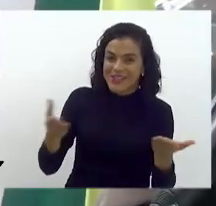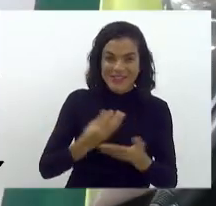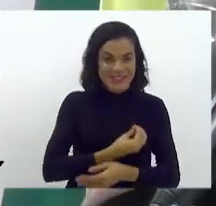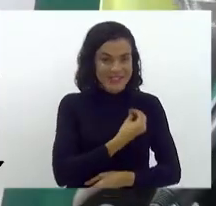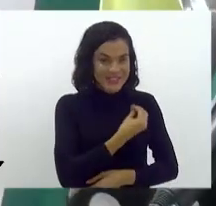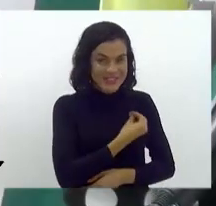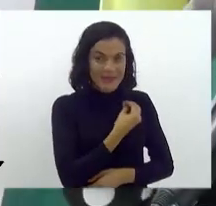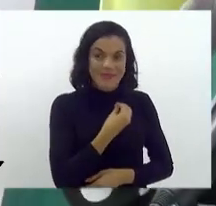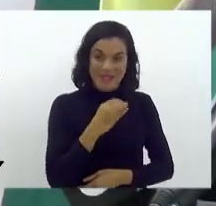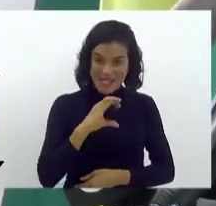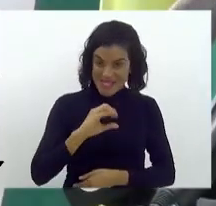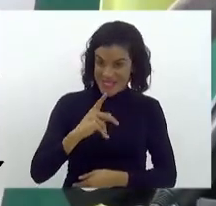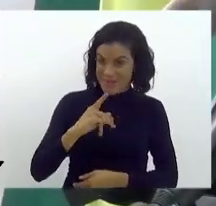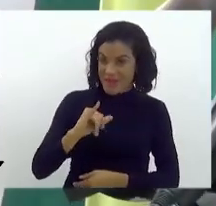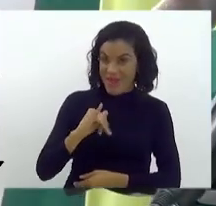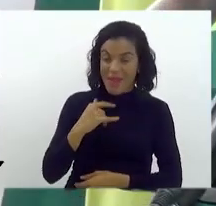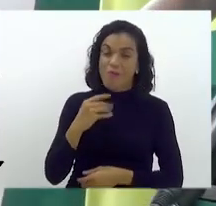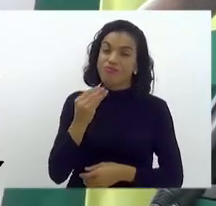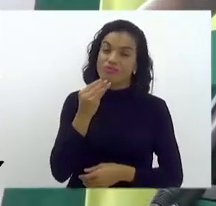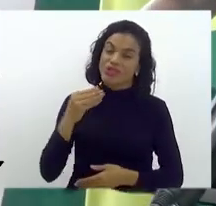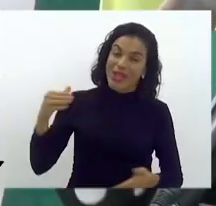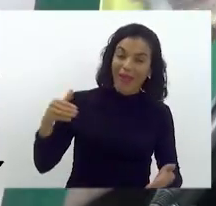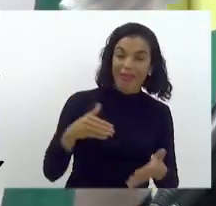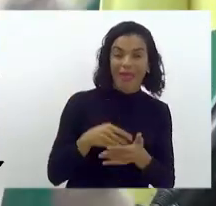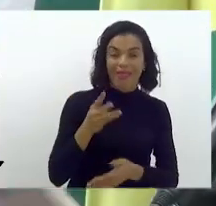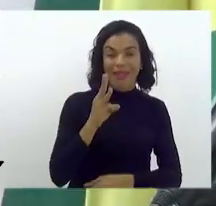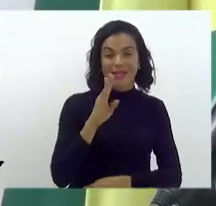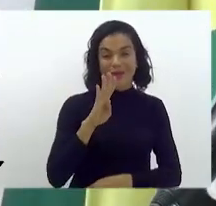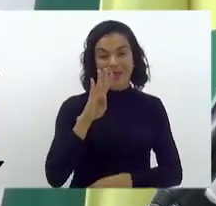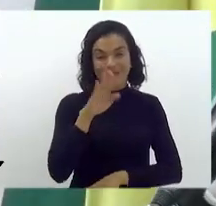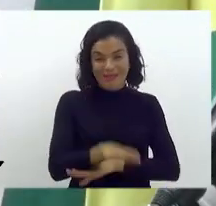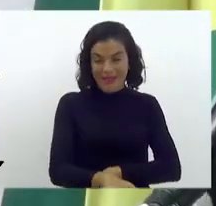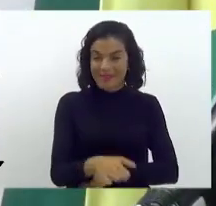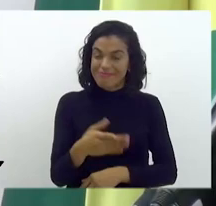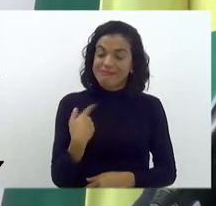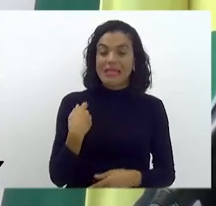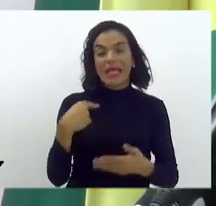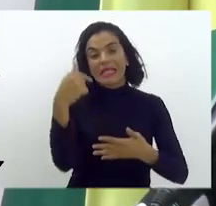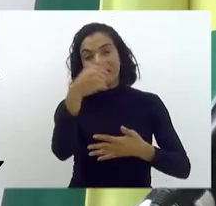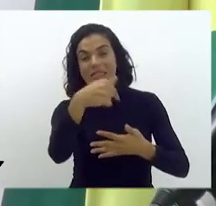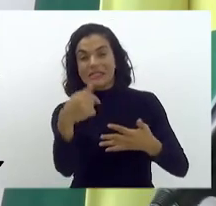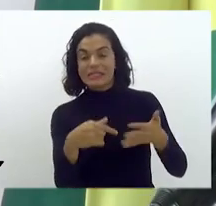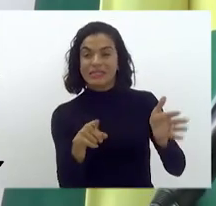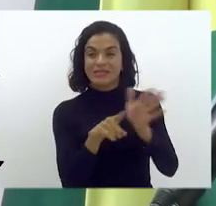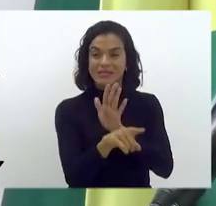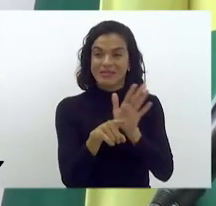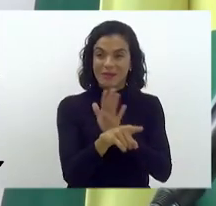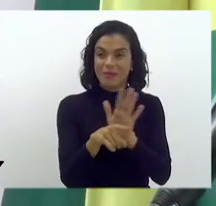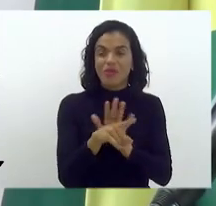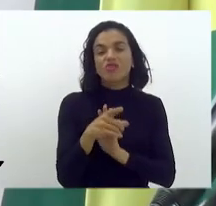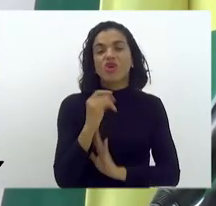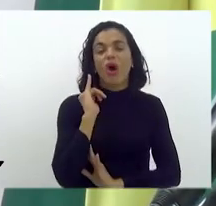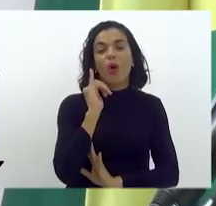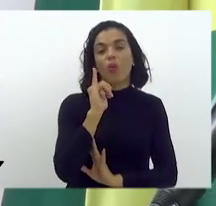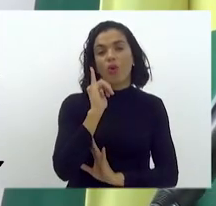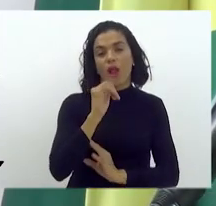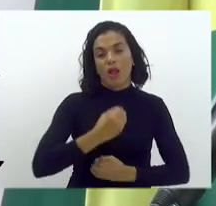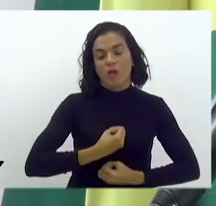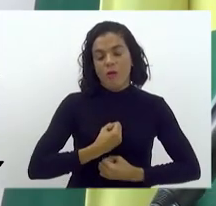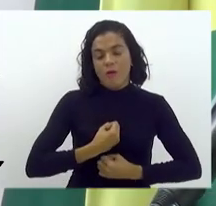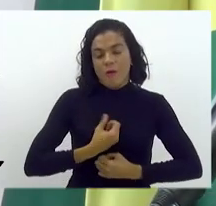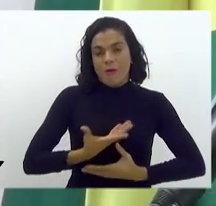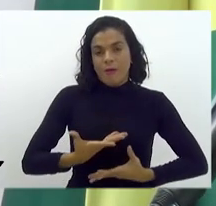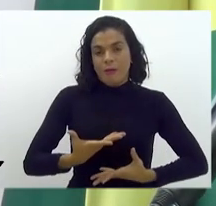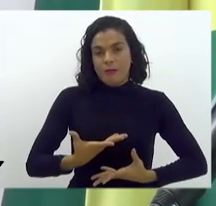essa CPI devia rolar até às 3:00 da tarde que tem muita coisa para perguntar mas eu vou apenas fazer um relato vou apenas